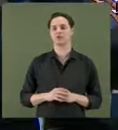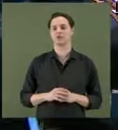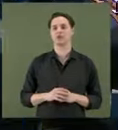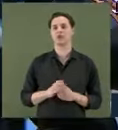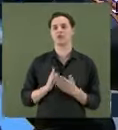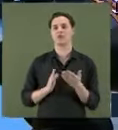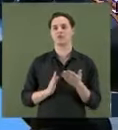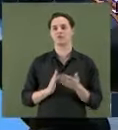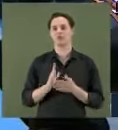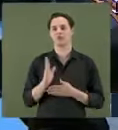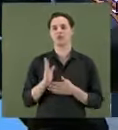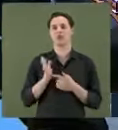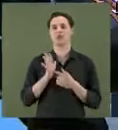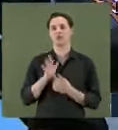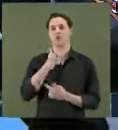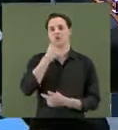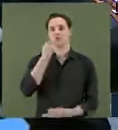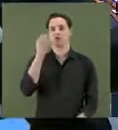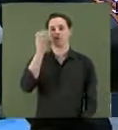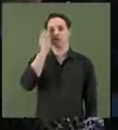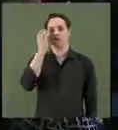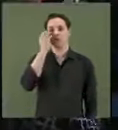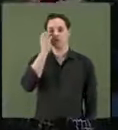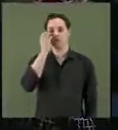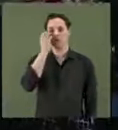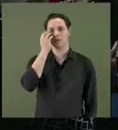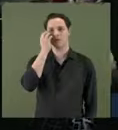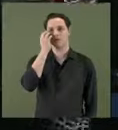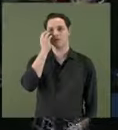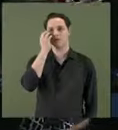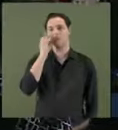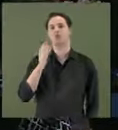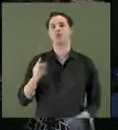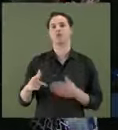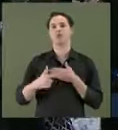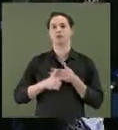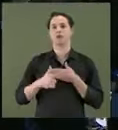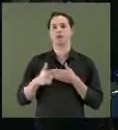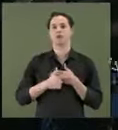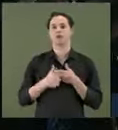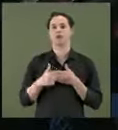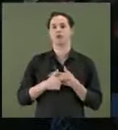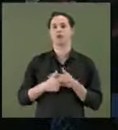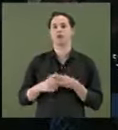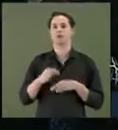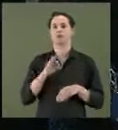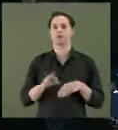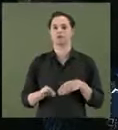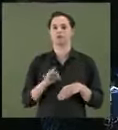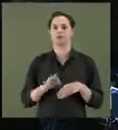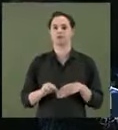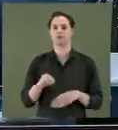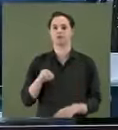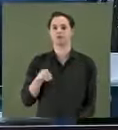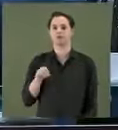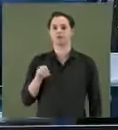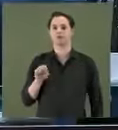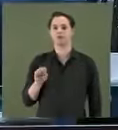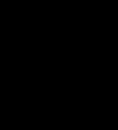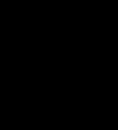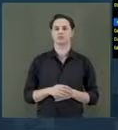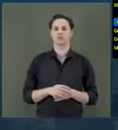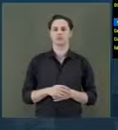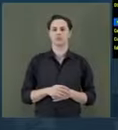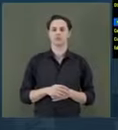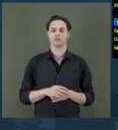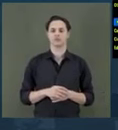Está aprovada a indicação do senhor Flávio Dino de Castro e Costa para exercer o cargo de ministro do Supremo Tribunal Federal.